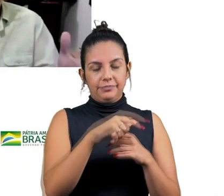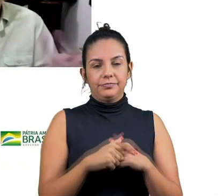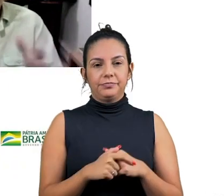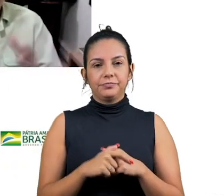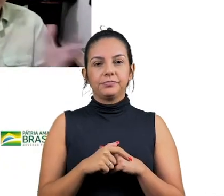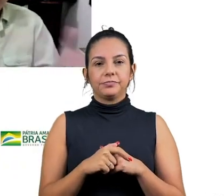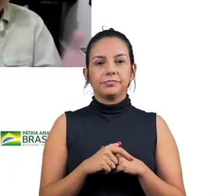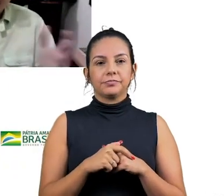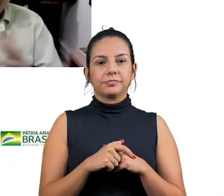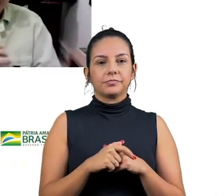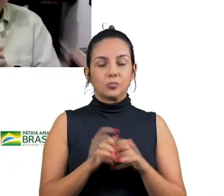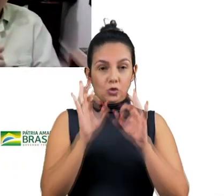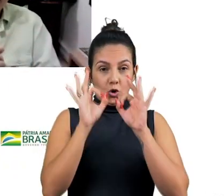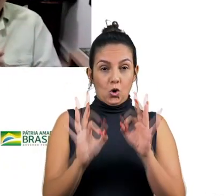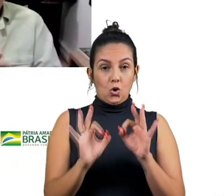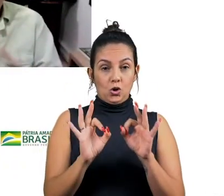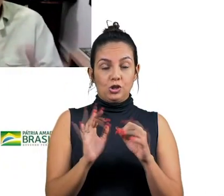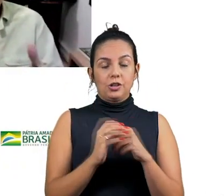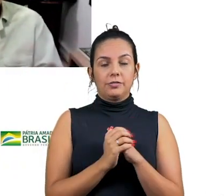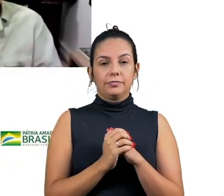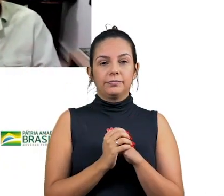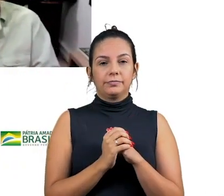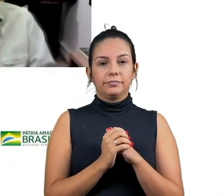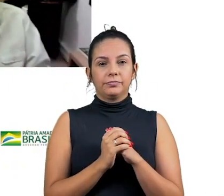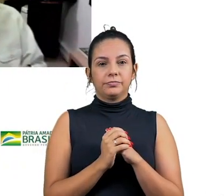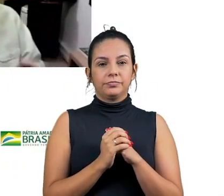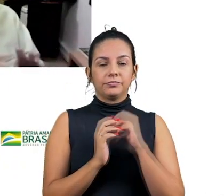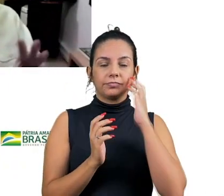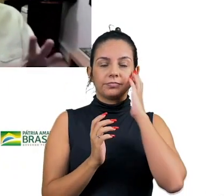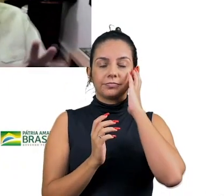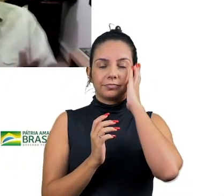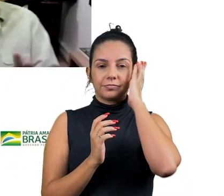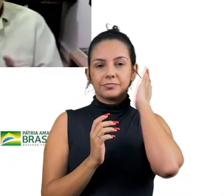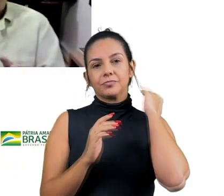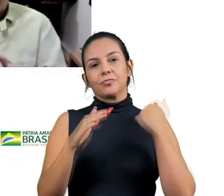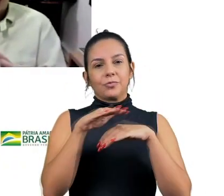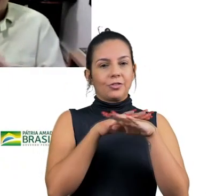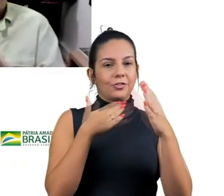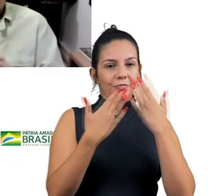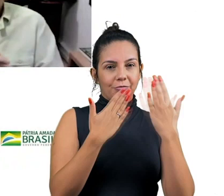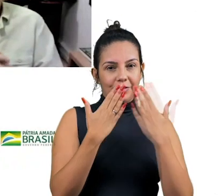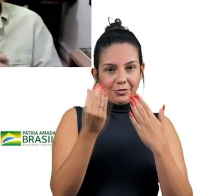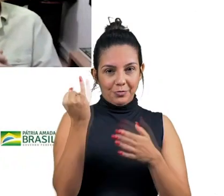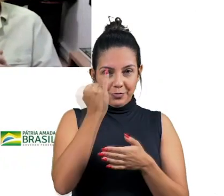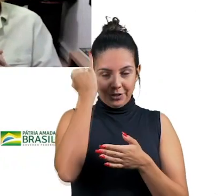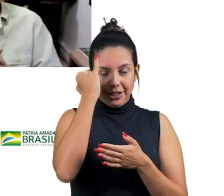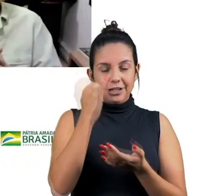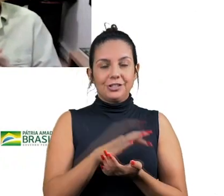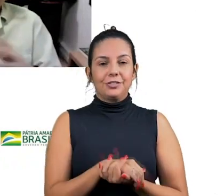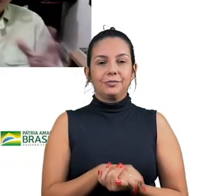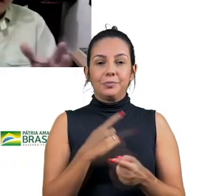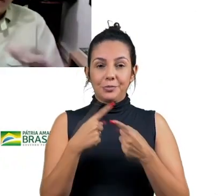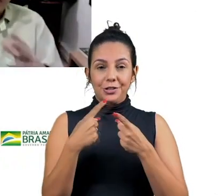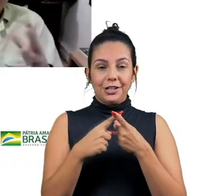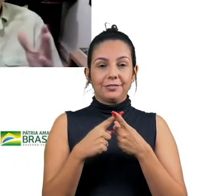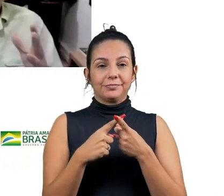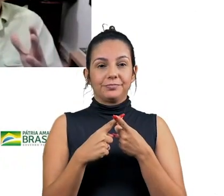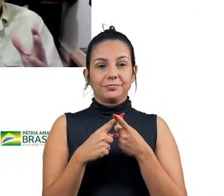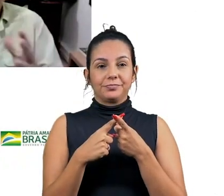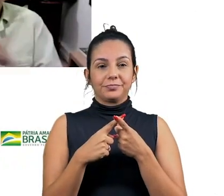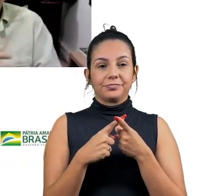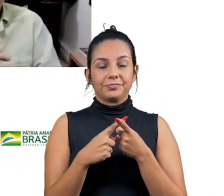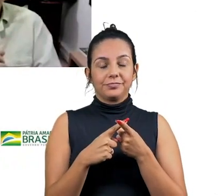as acepções originais, né, da coisa. Essa conversa é uma conversa importante, porque, deixa eu